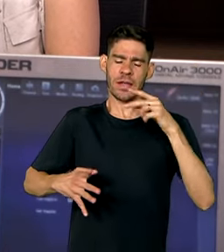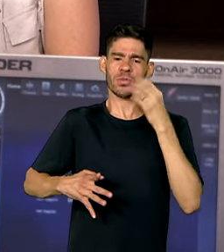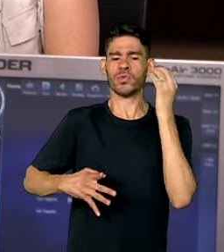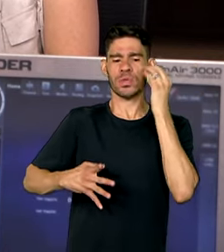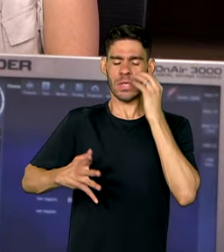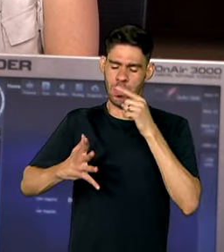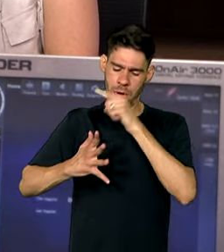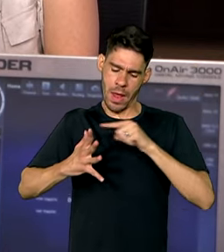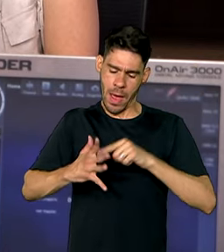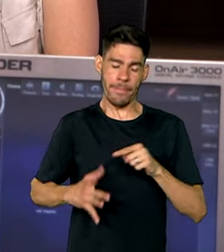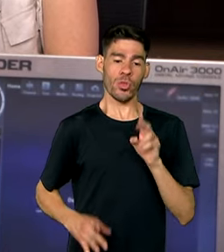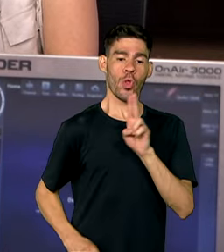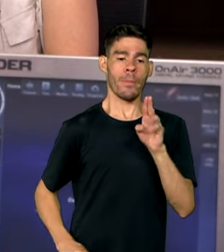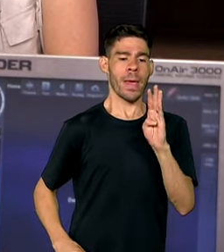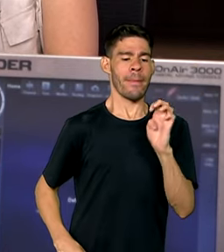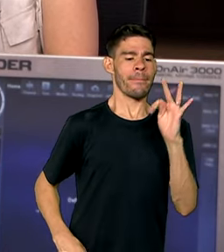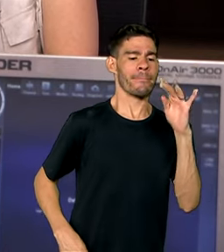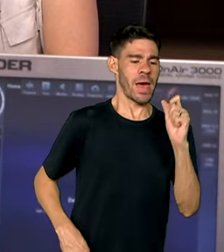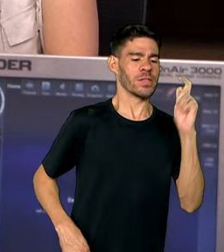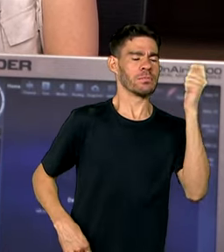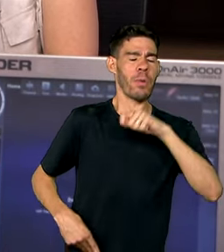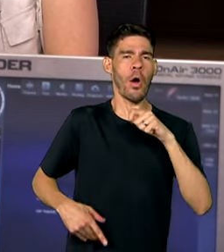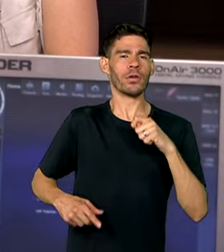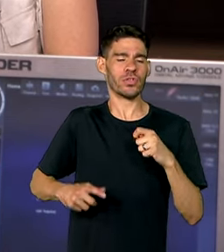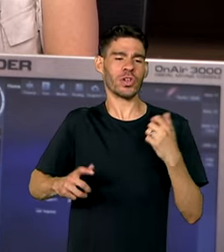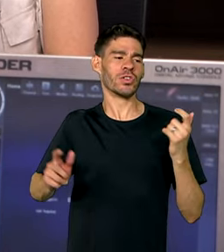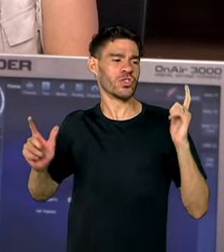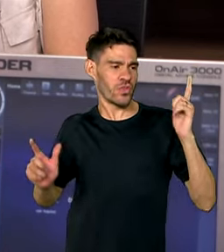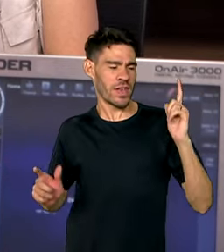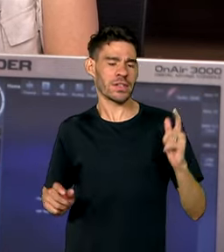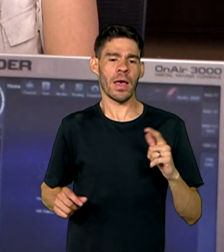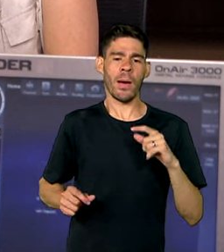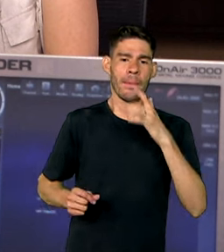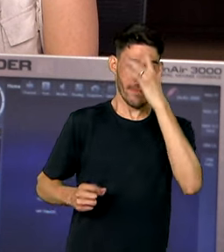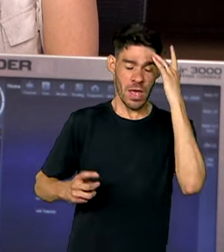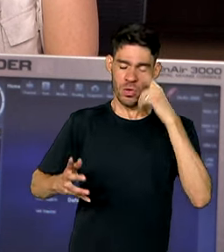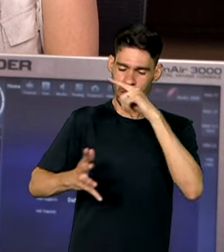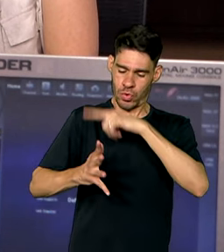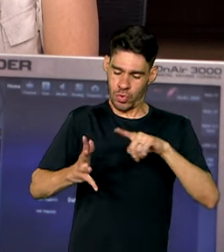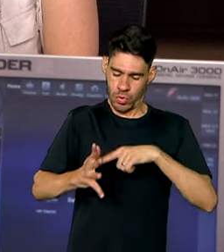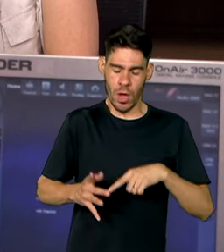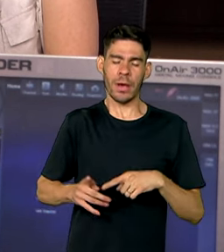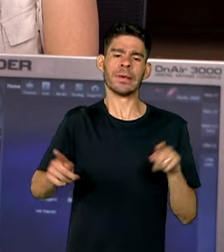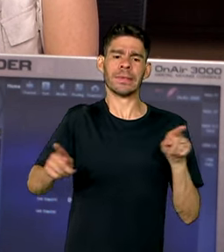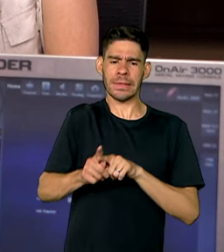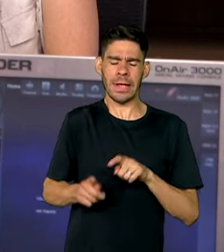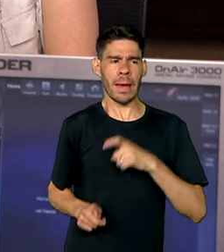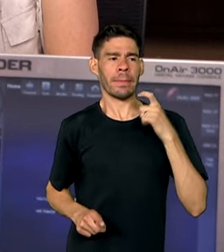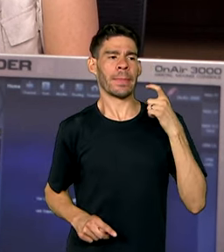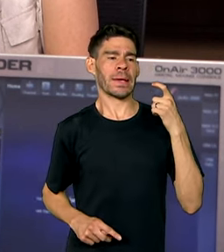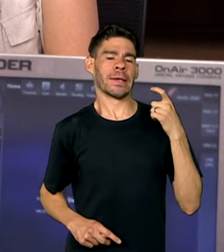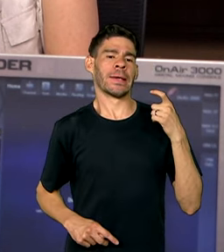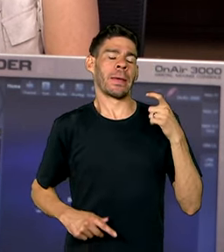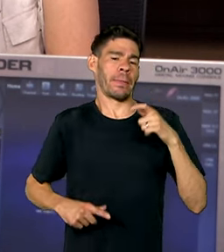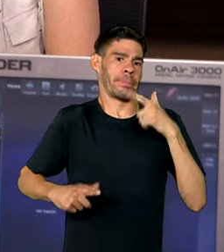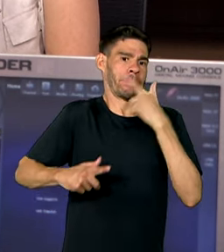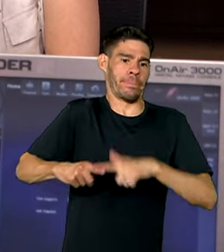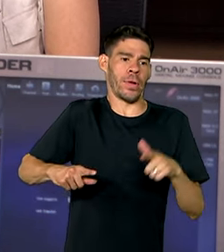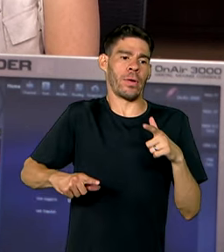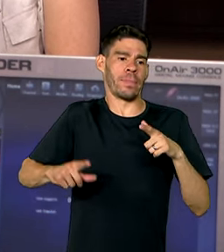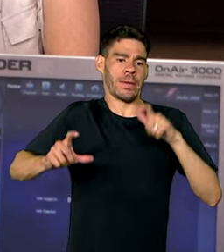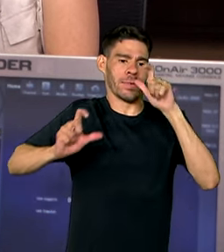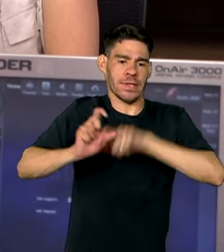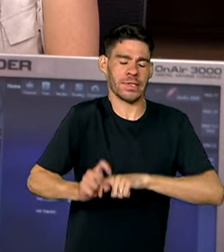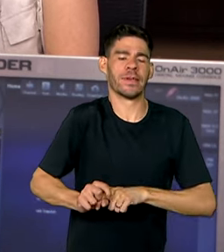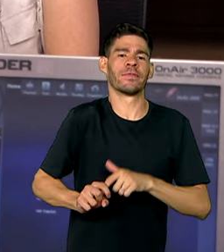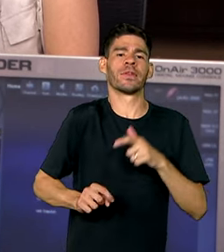celular. As chamadas bets podem ser uma distração para os apostadores, mas também causar dor de cabeça e endividamento. Para evitar